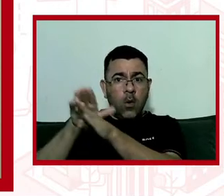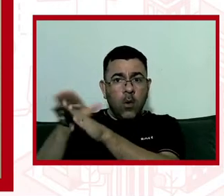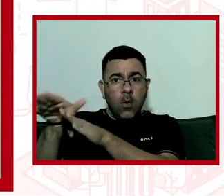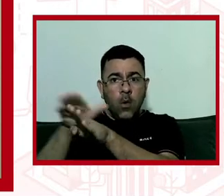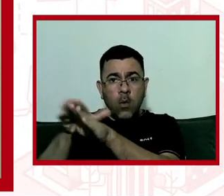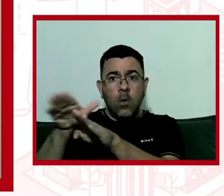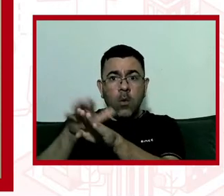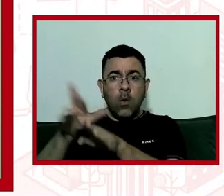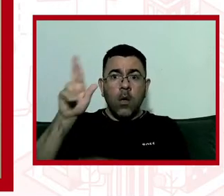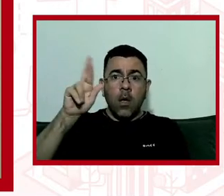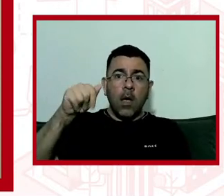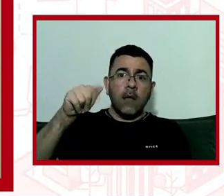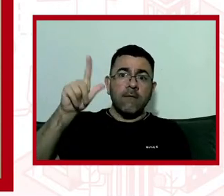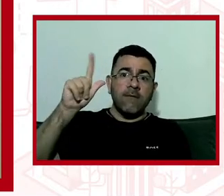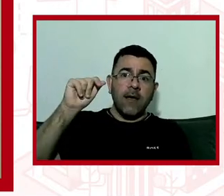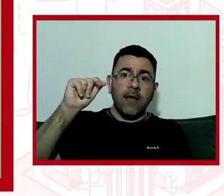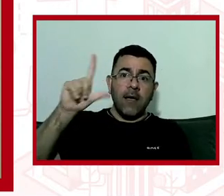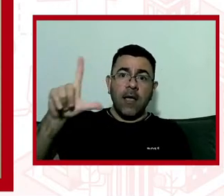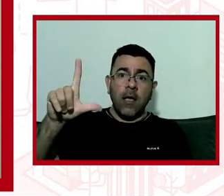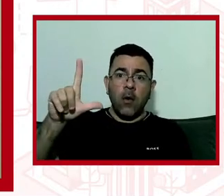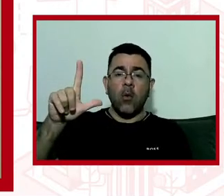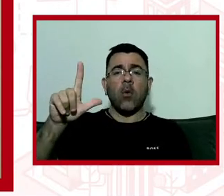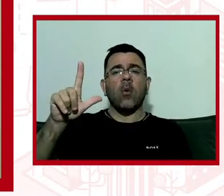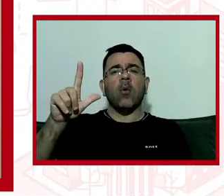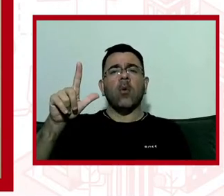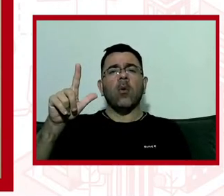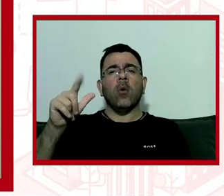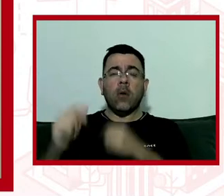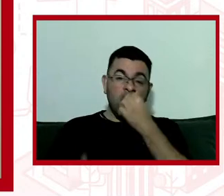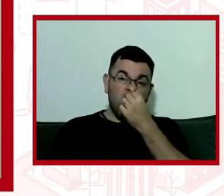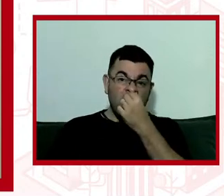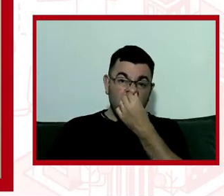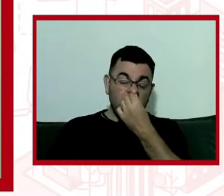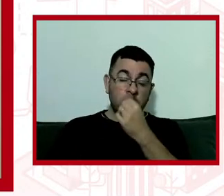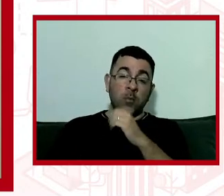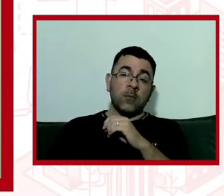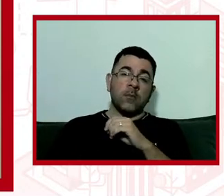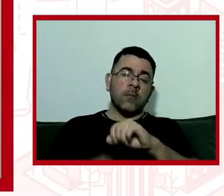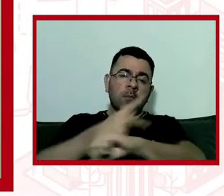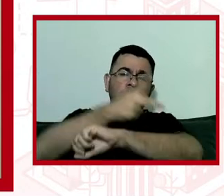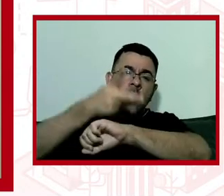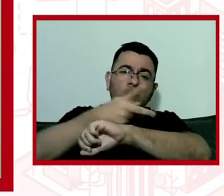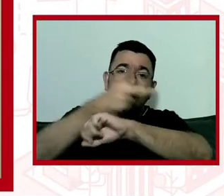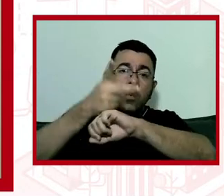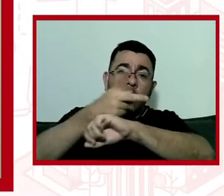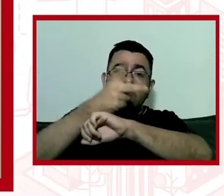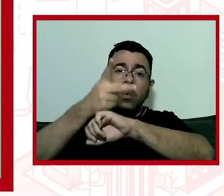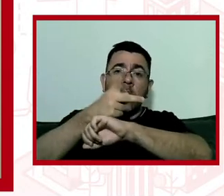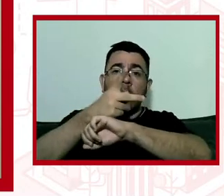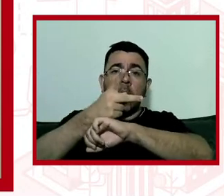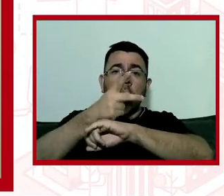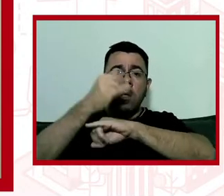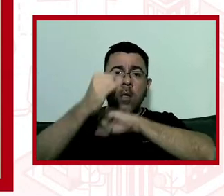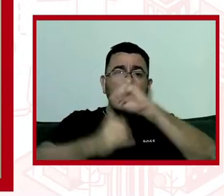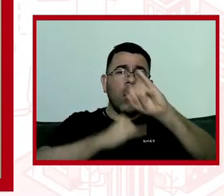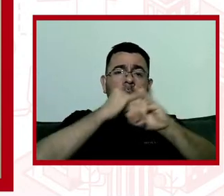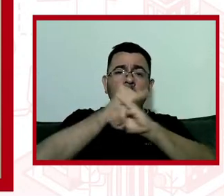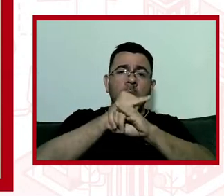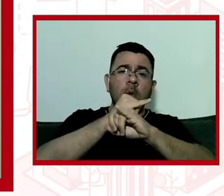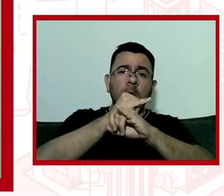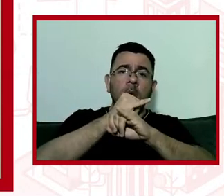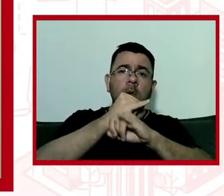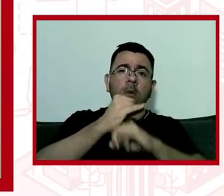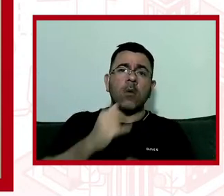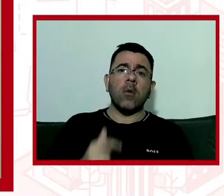Rafael quando ele disse que o Google e Nova York se juntaram para fazer uma plataforma pós pandemia pro emprego que era o Google